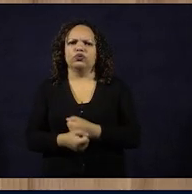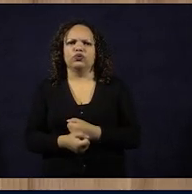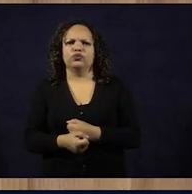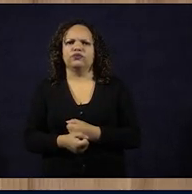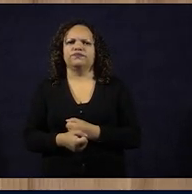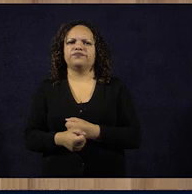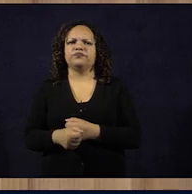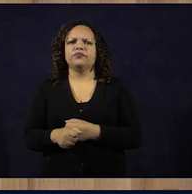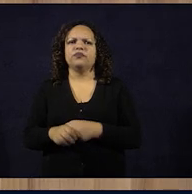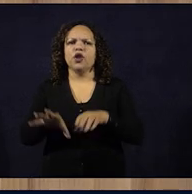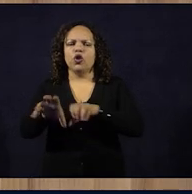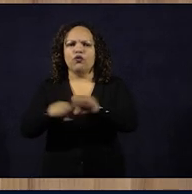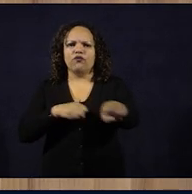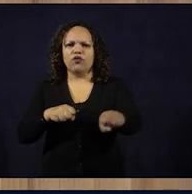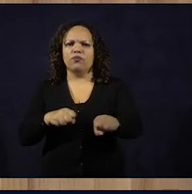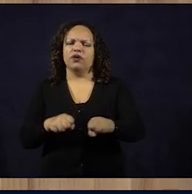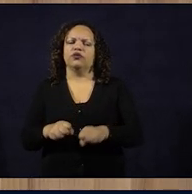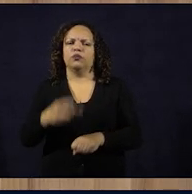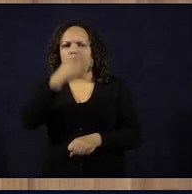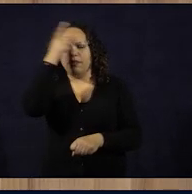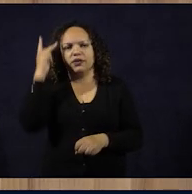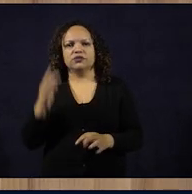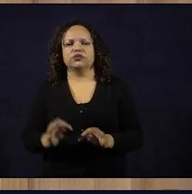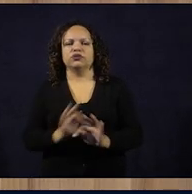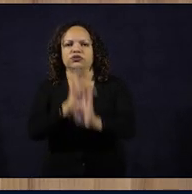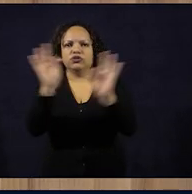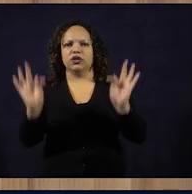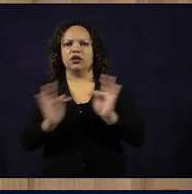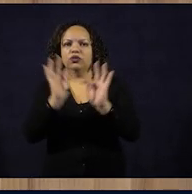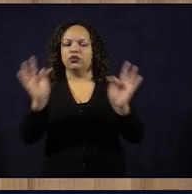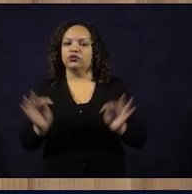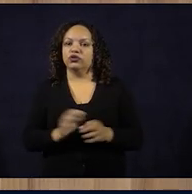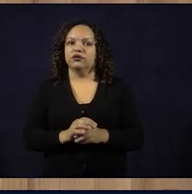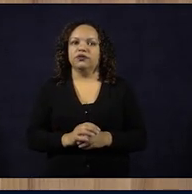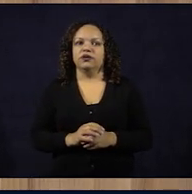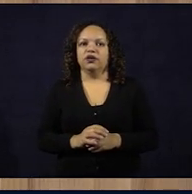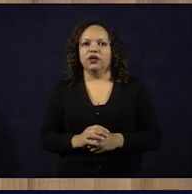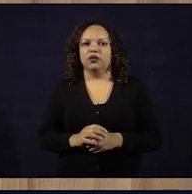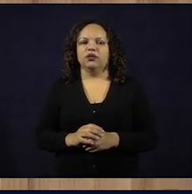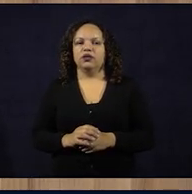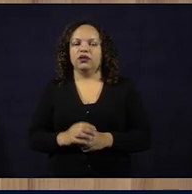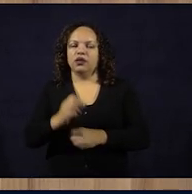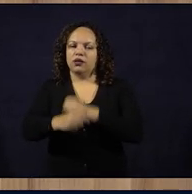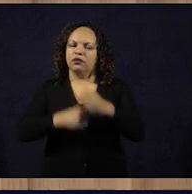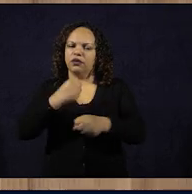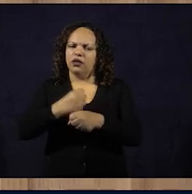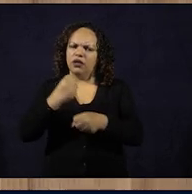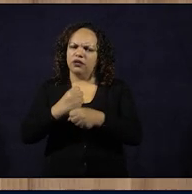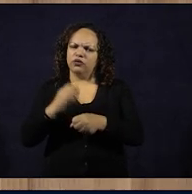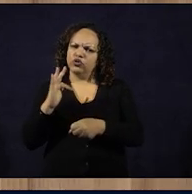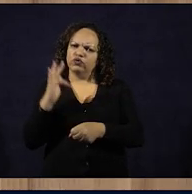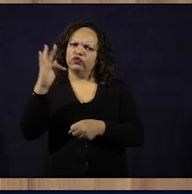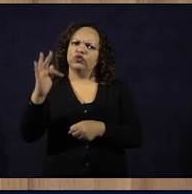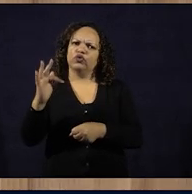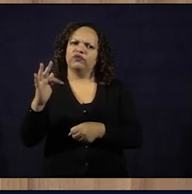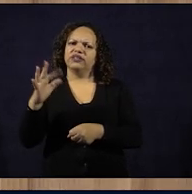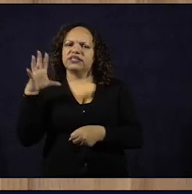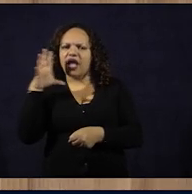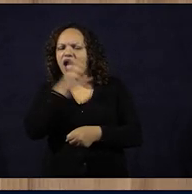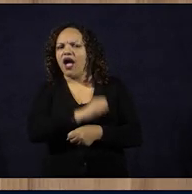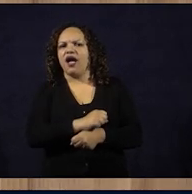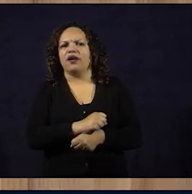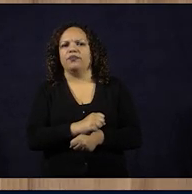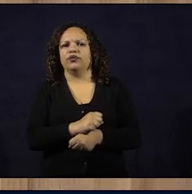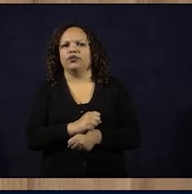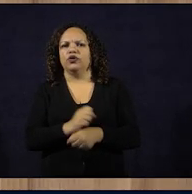formando novos jovens de tecnologia Então é isso acredito que em poucos anos aí o Brasil vai deslanchar e não vai ter ninguém